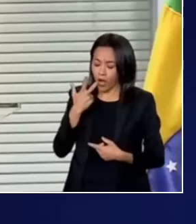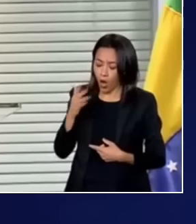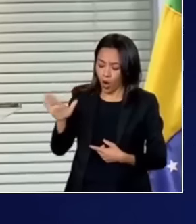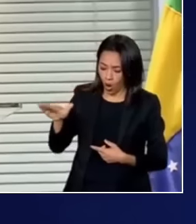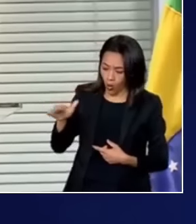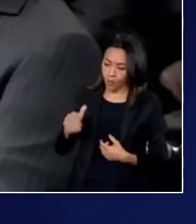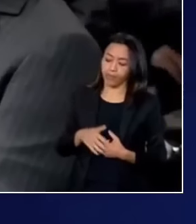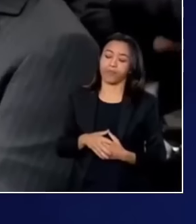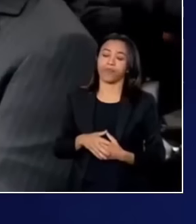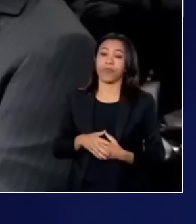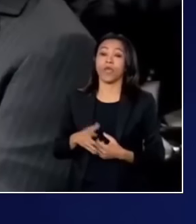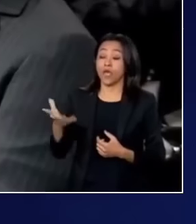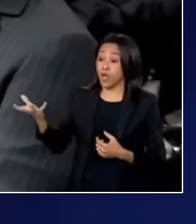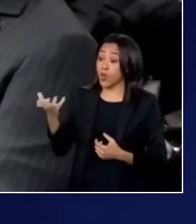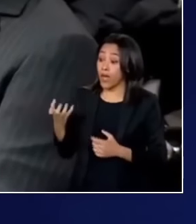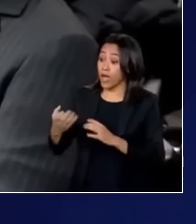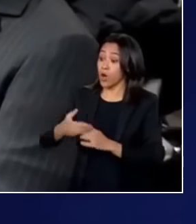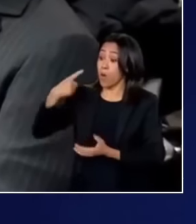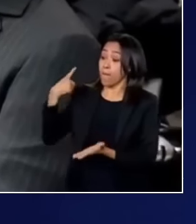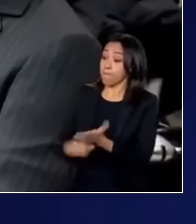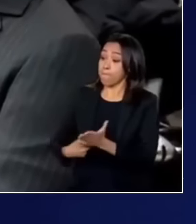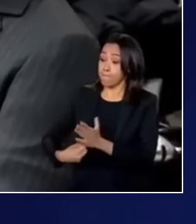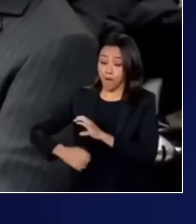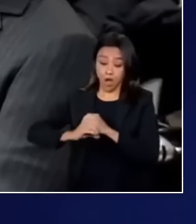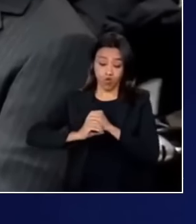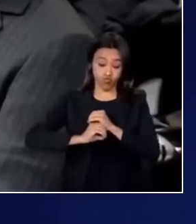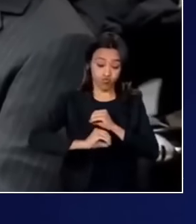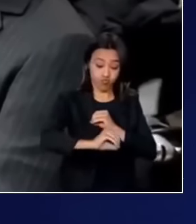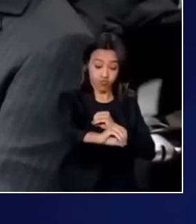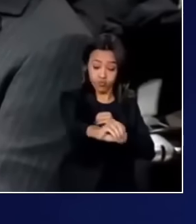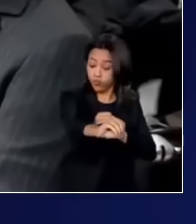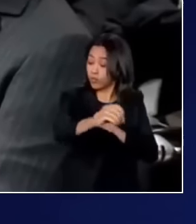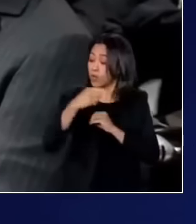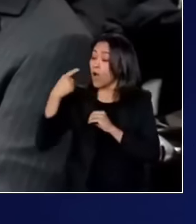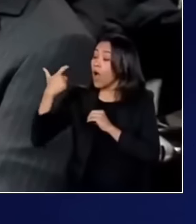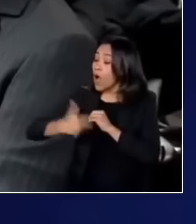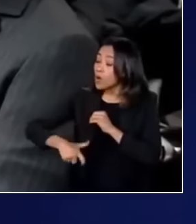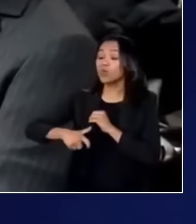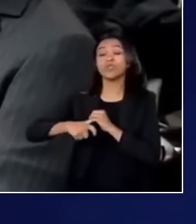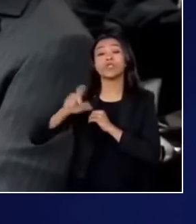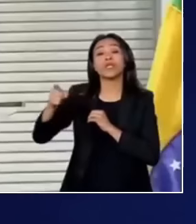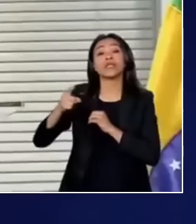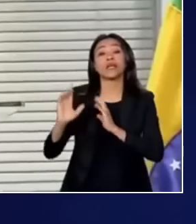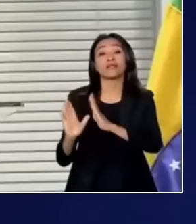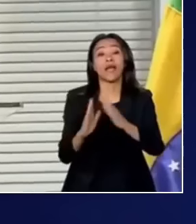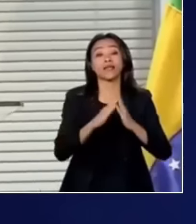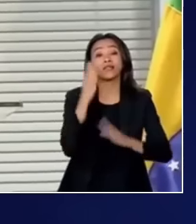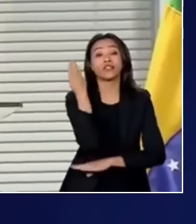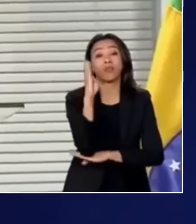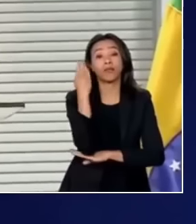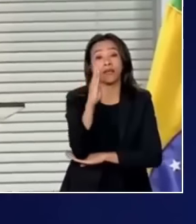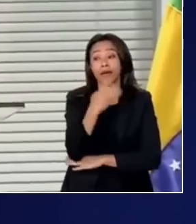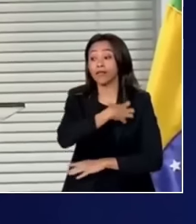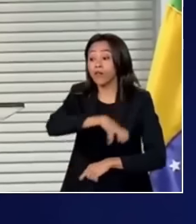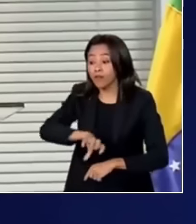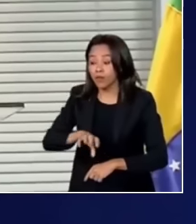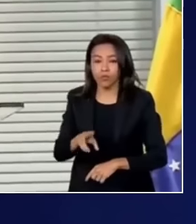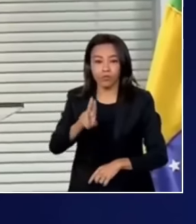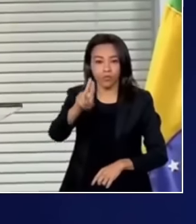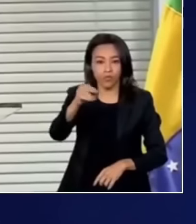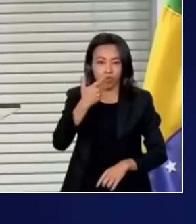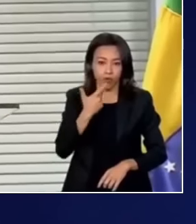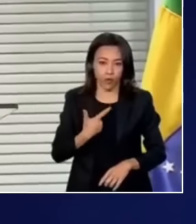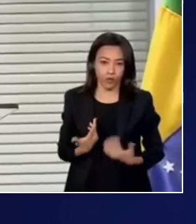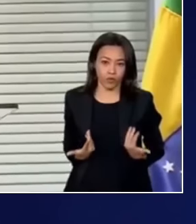fazer sabe saneamento básico nas palafitas de Salvador nunca eles só querem fazer